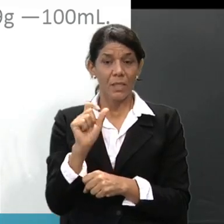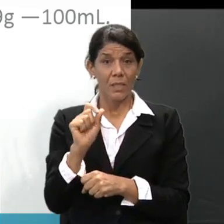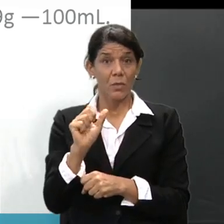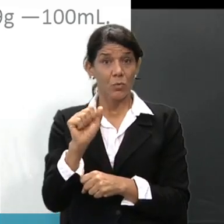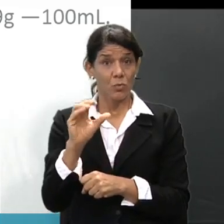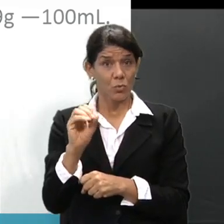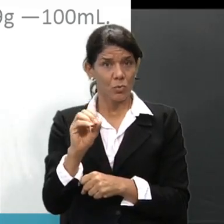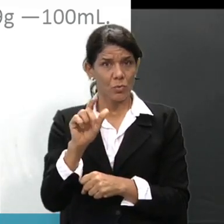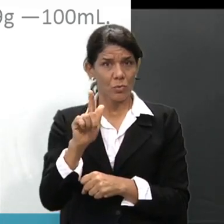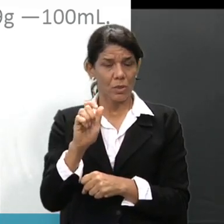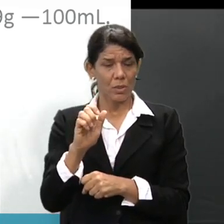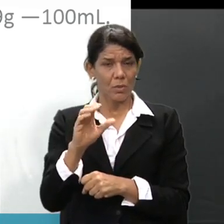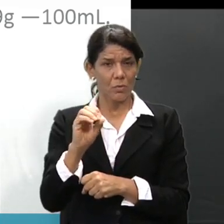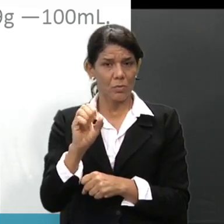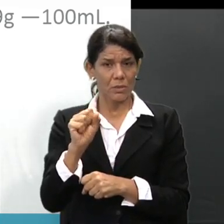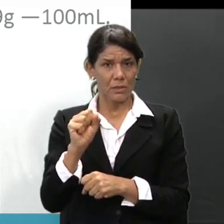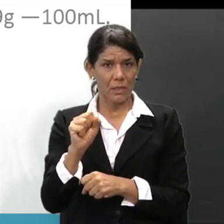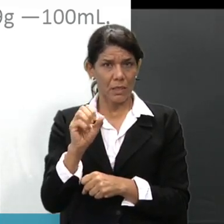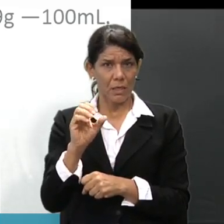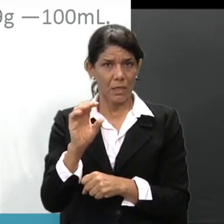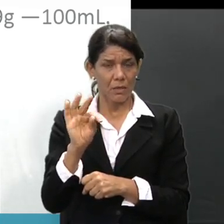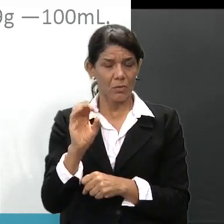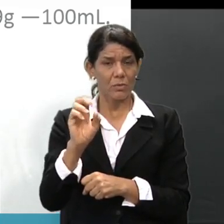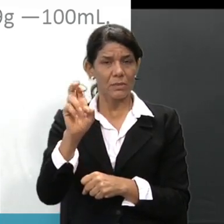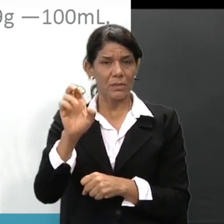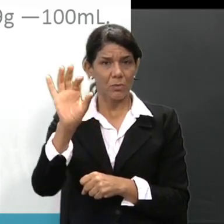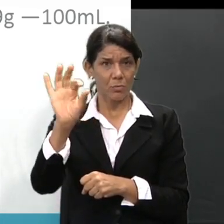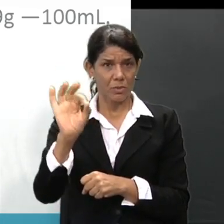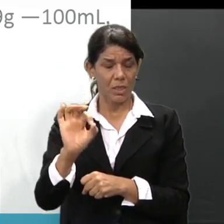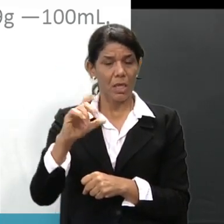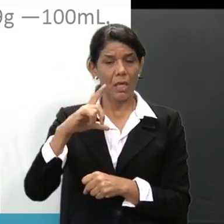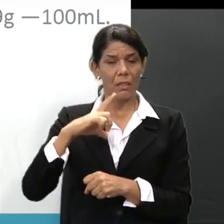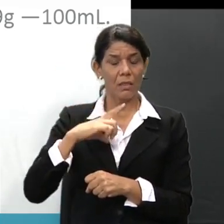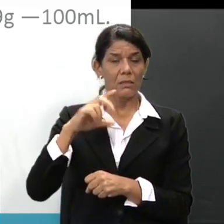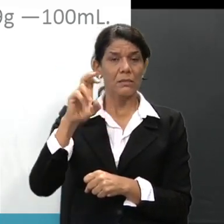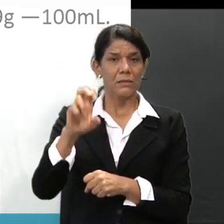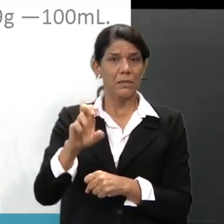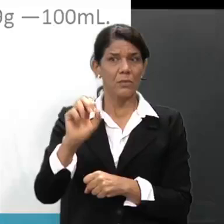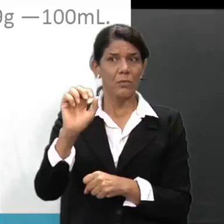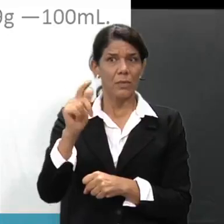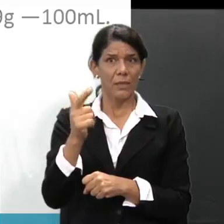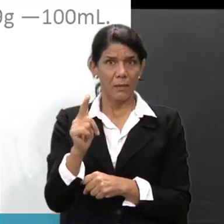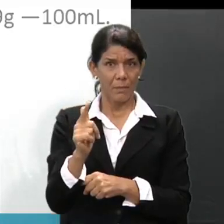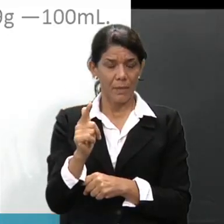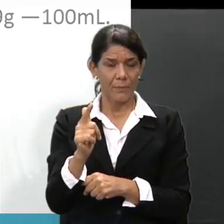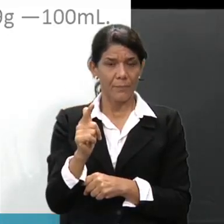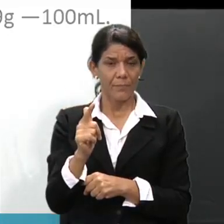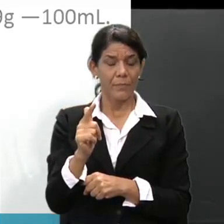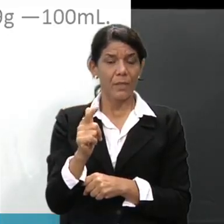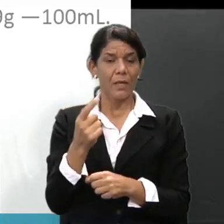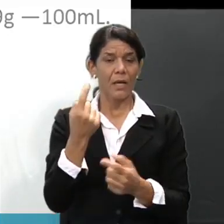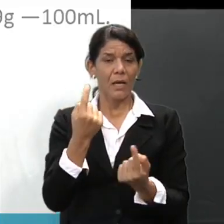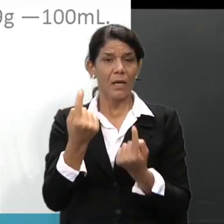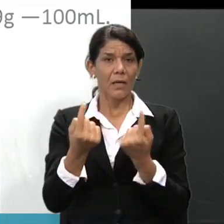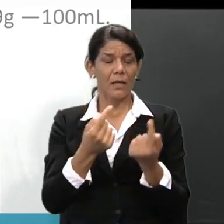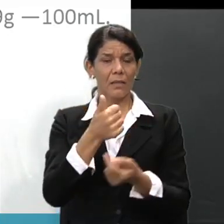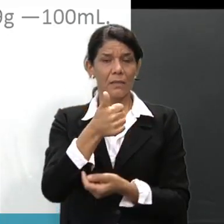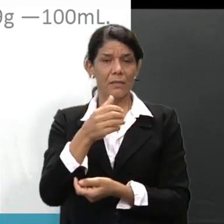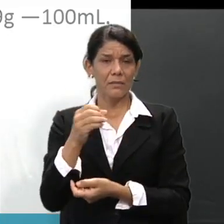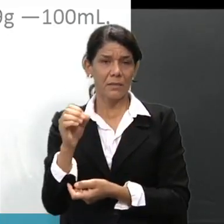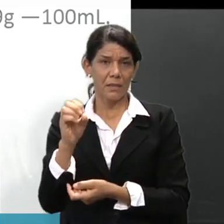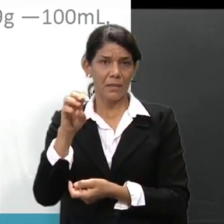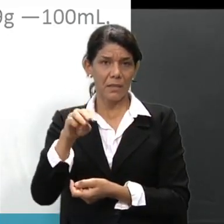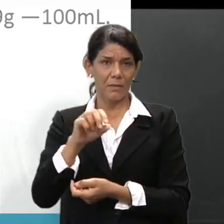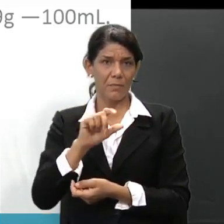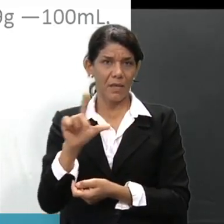um soro glicosado de 5%, ele tem 5 gramas a cada 100